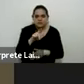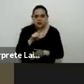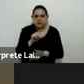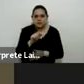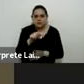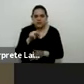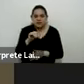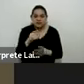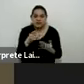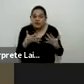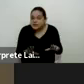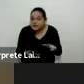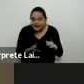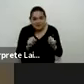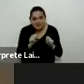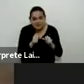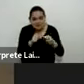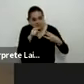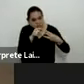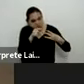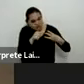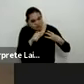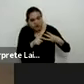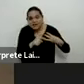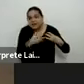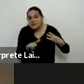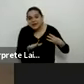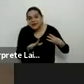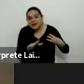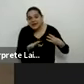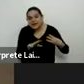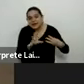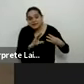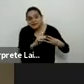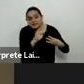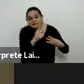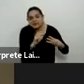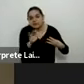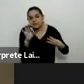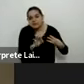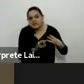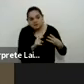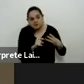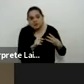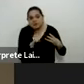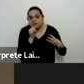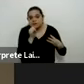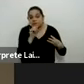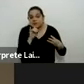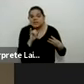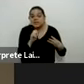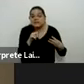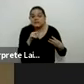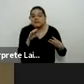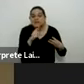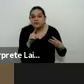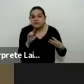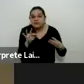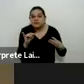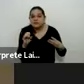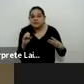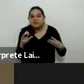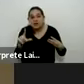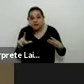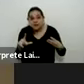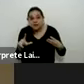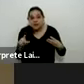mão nem 20% das isenções fiscais, que faz com que o governo deixe de recolher